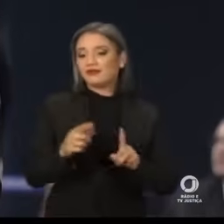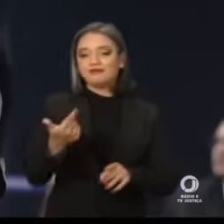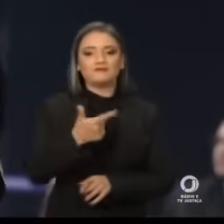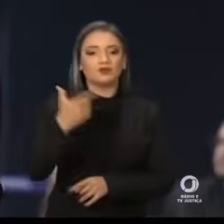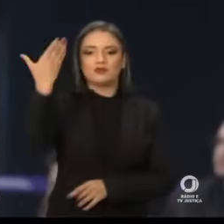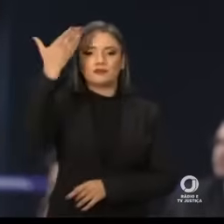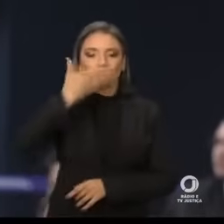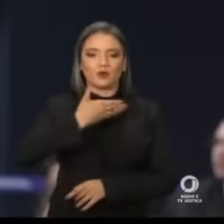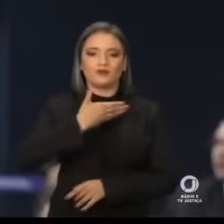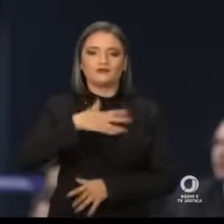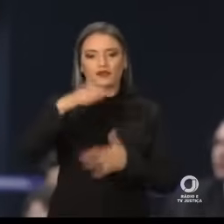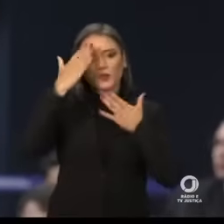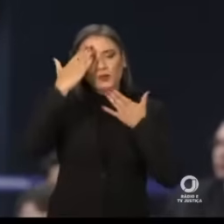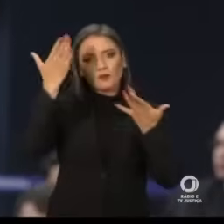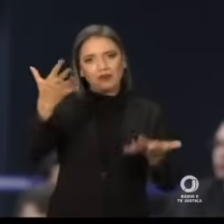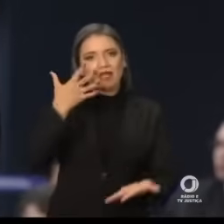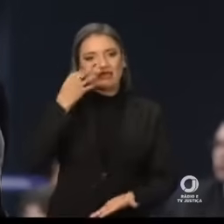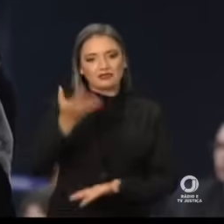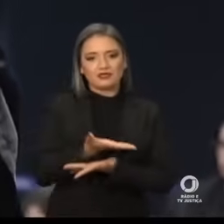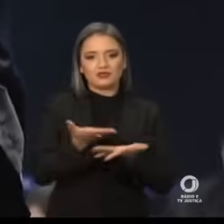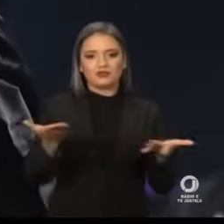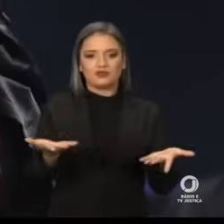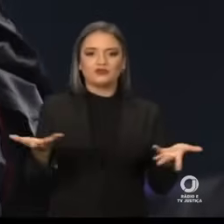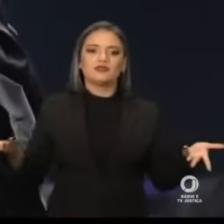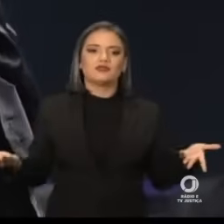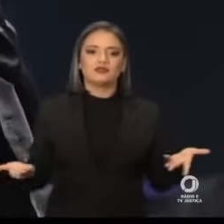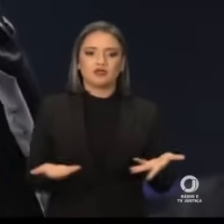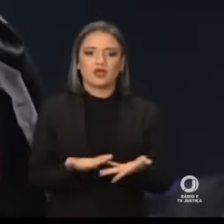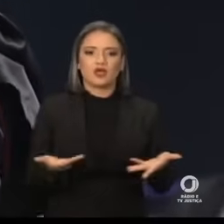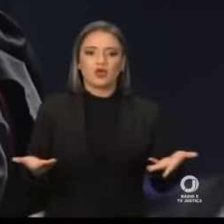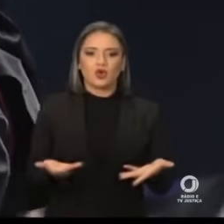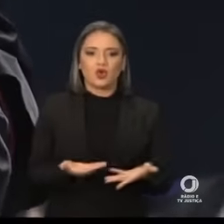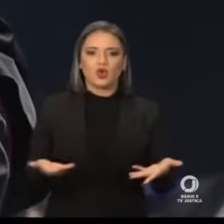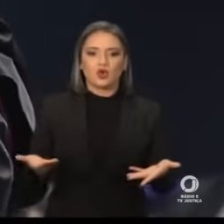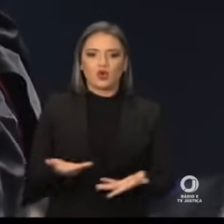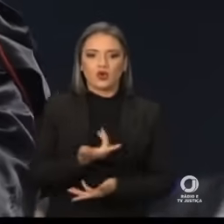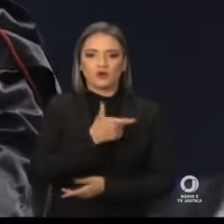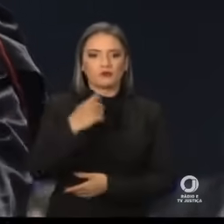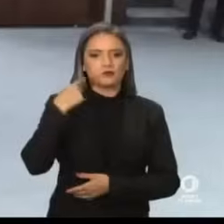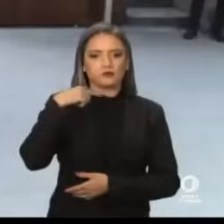Agradecendo a atenção de Vossa Excelência, eu vou passar a palavra para o meu colega. Muito obrigado, senhor presidente.